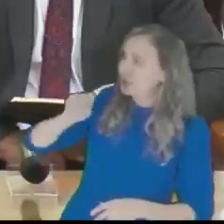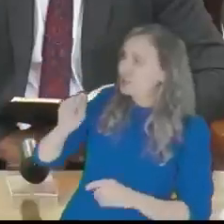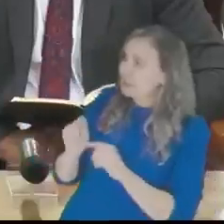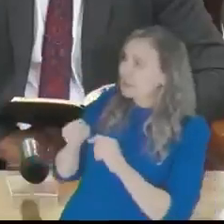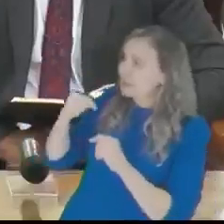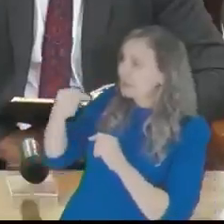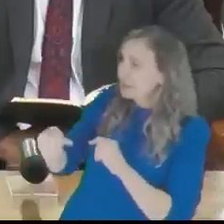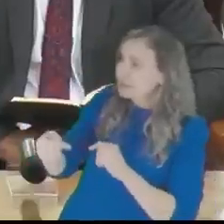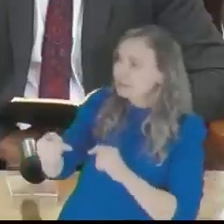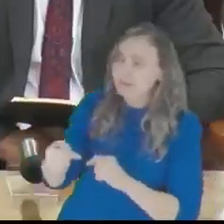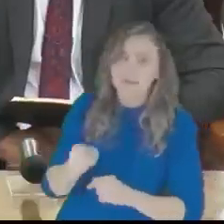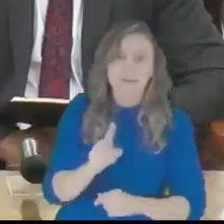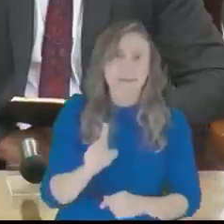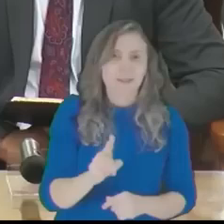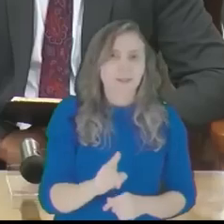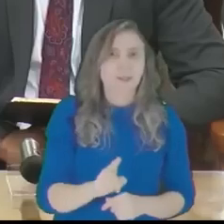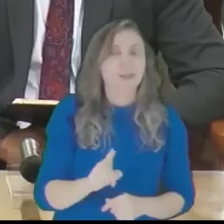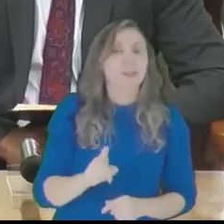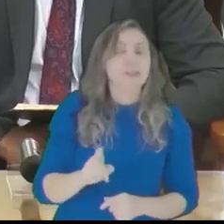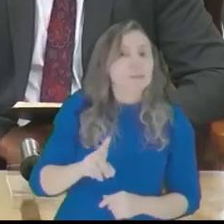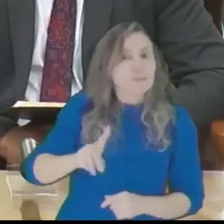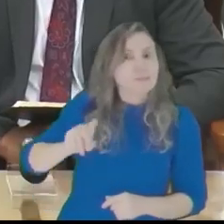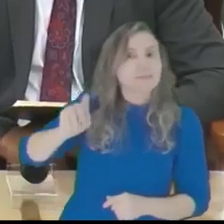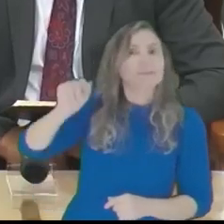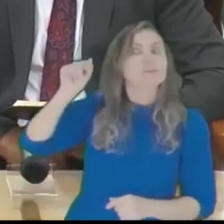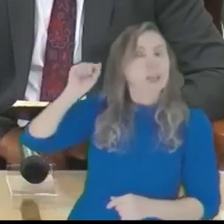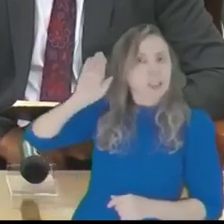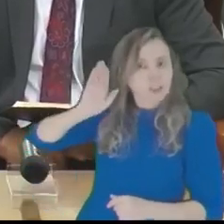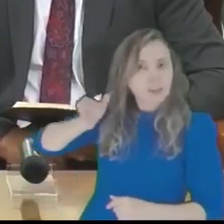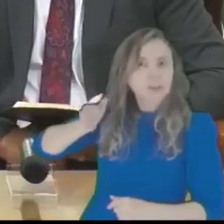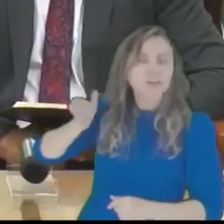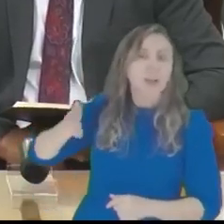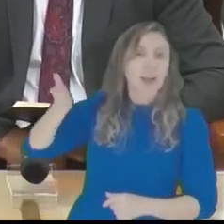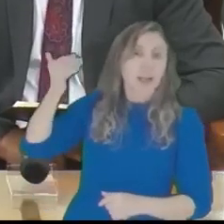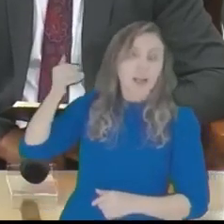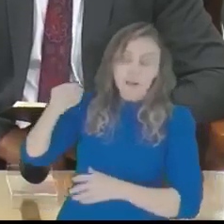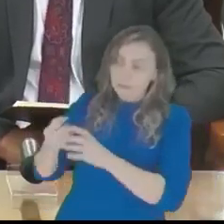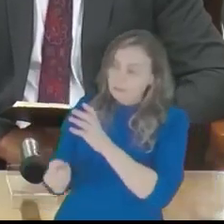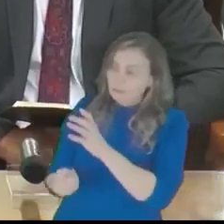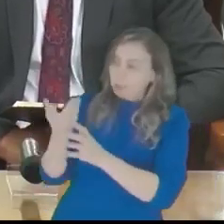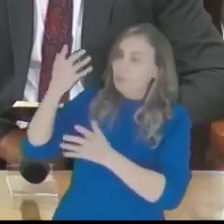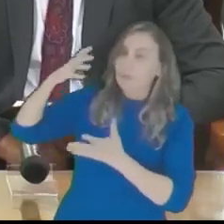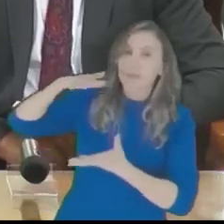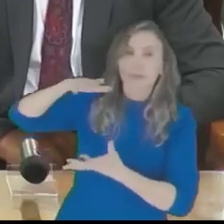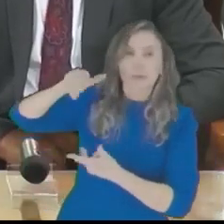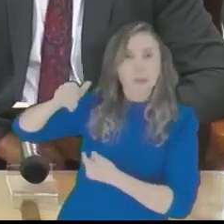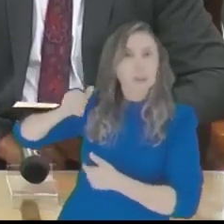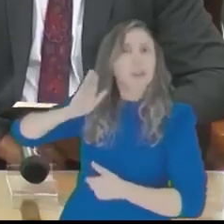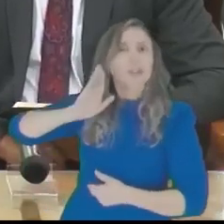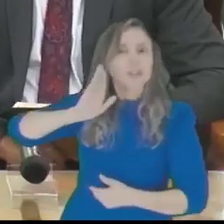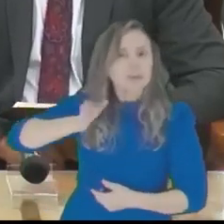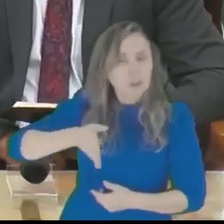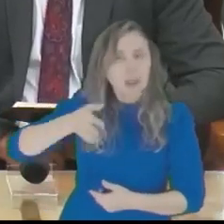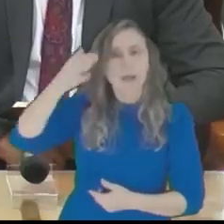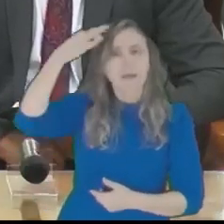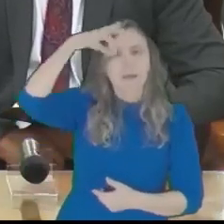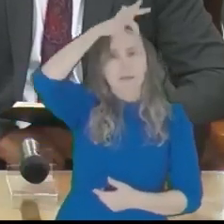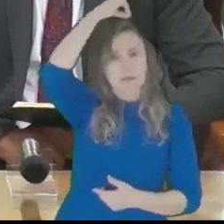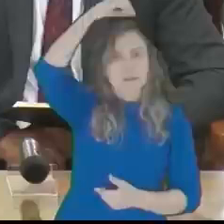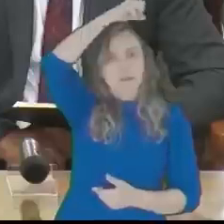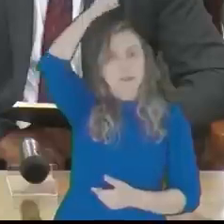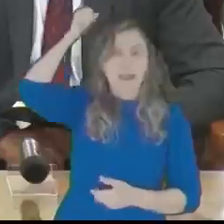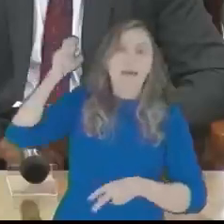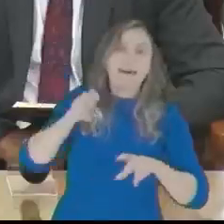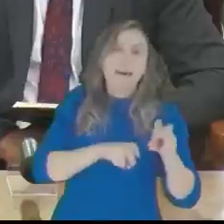criação, o Espírito Santo, ele atua junto com o Pai e com o Filho, ele atua. A Bíblia diz que no princípio